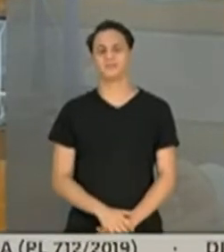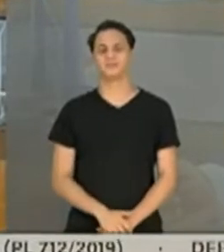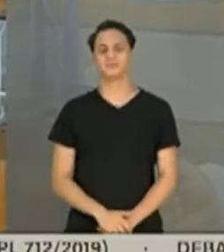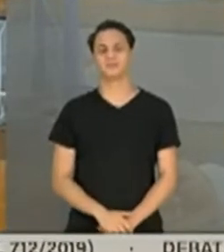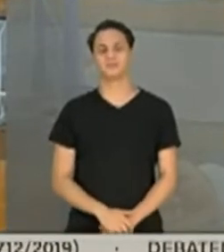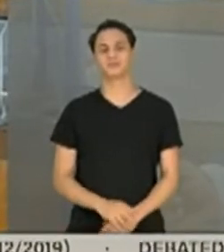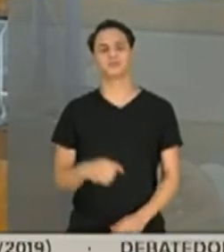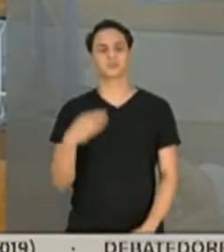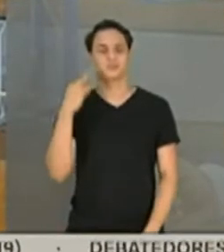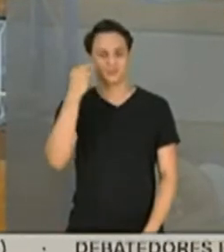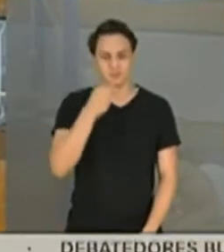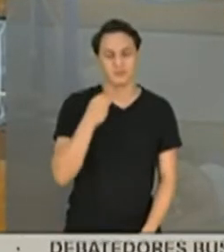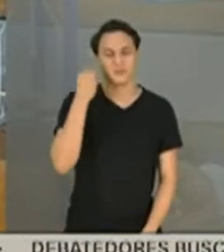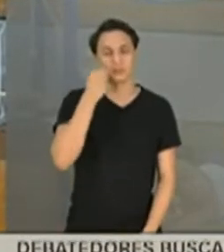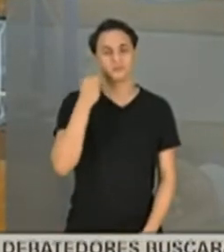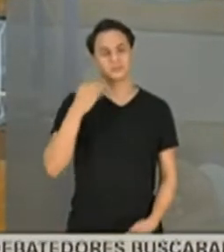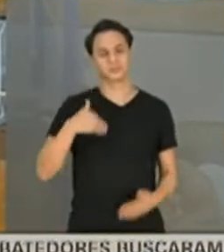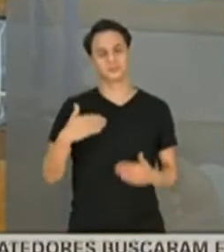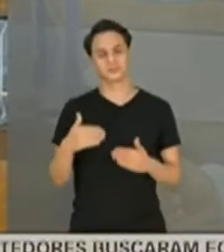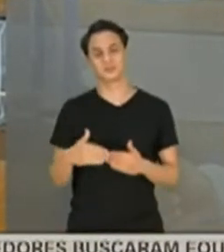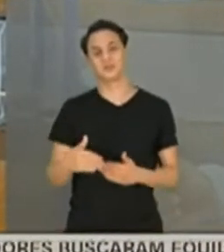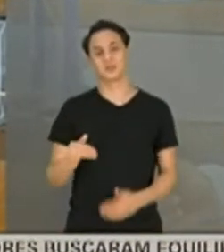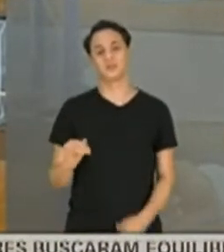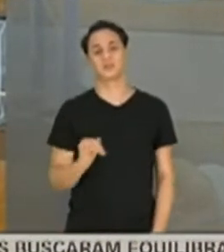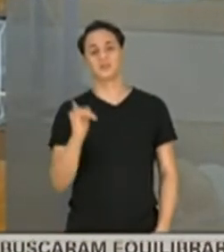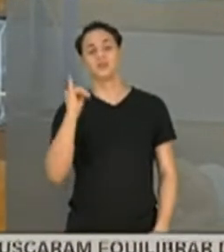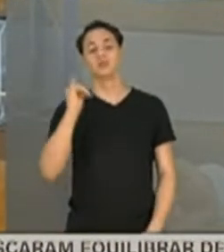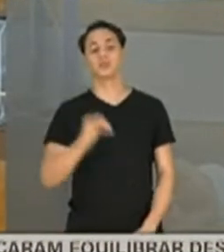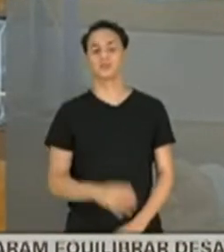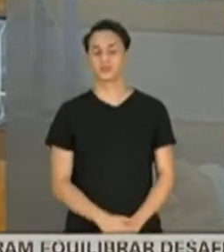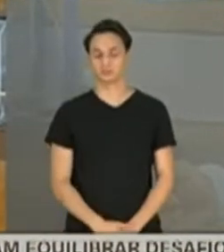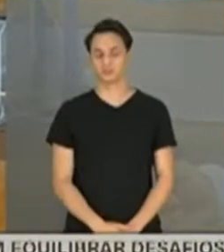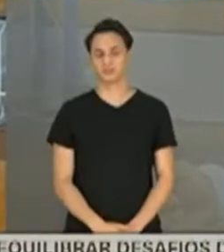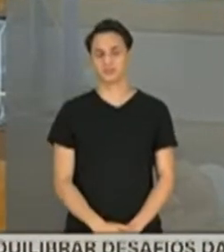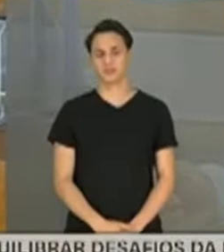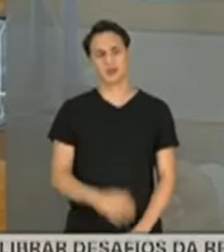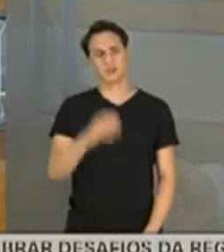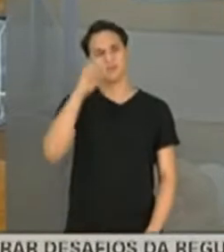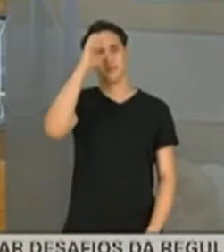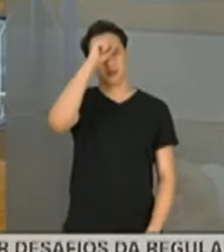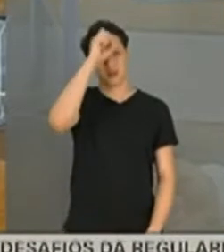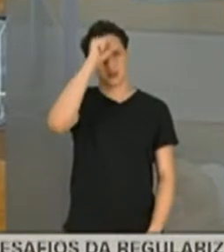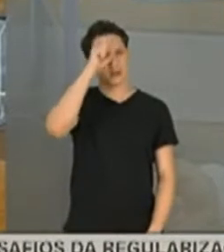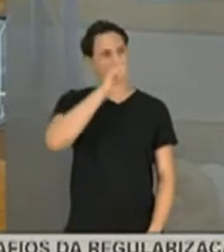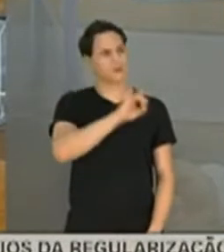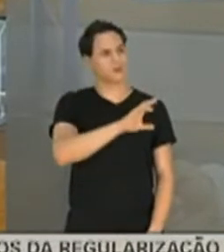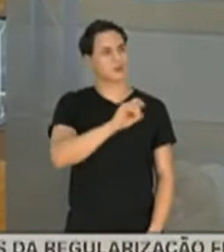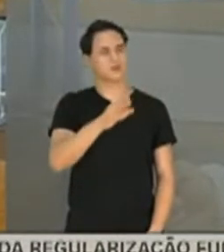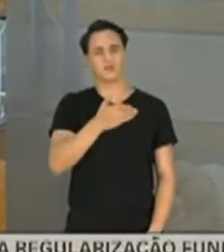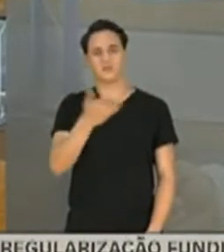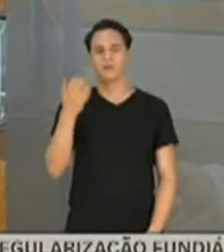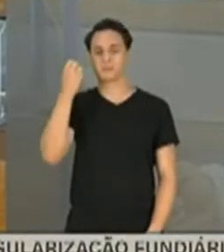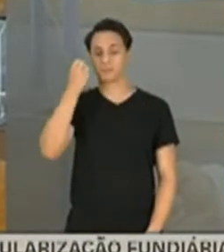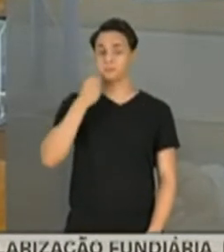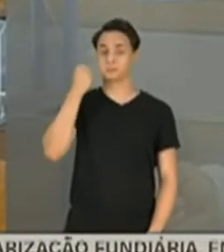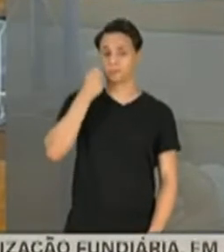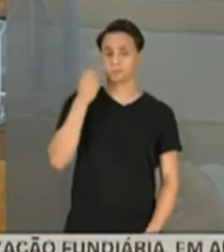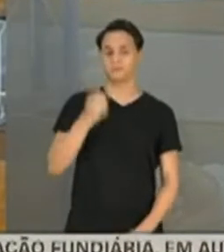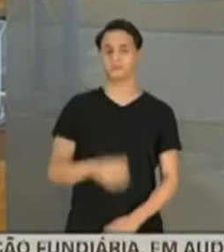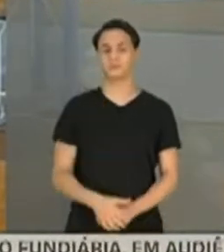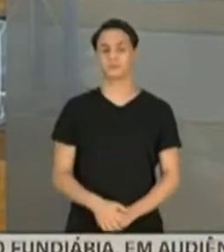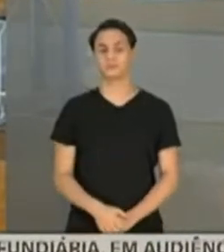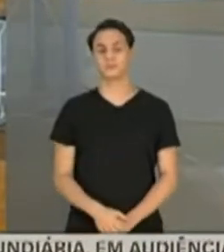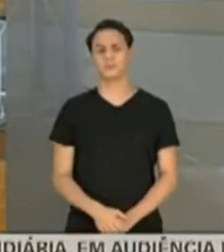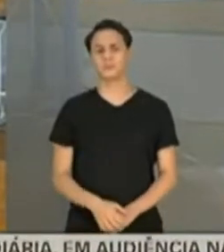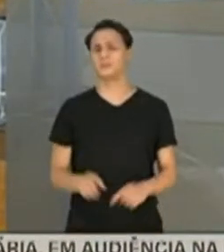nessa experiência importante, aprendo com cada um dos senadores aqui, mas